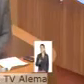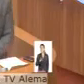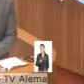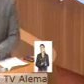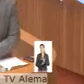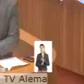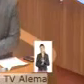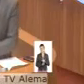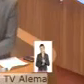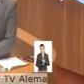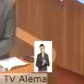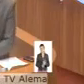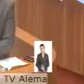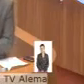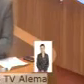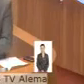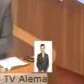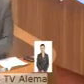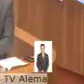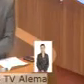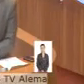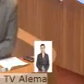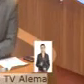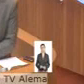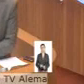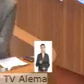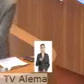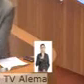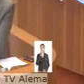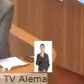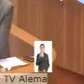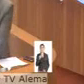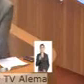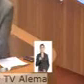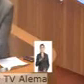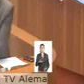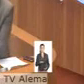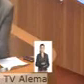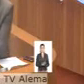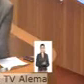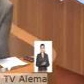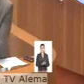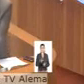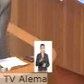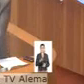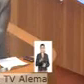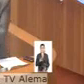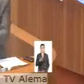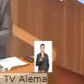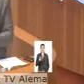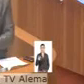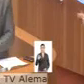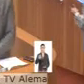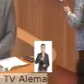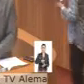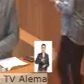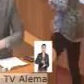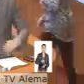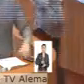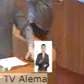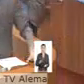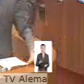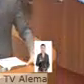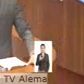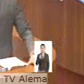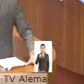por que que Vossa Excelência não citou nenhuma capital, deputado Rafael Leitua? Nenhuma capital no país. Campo Grande, deputado. Campo Grande,